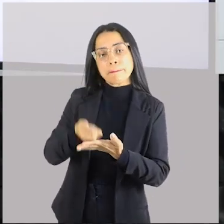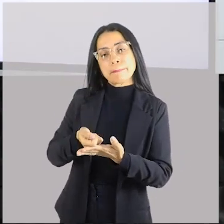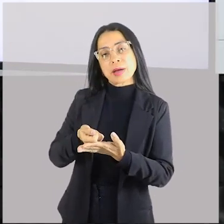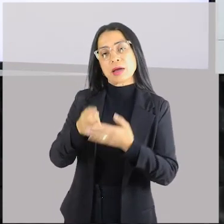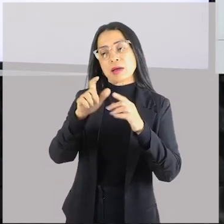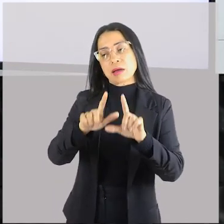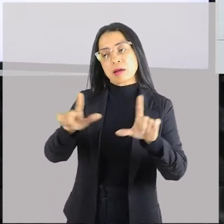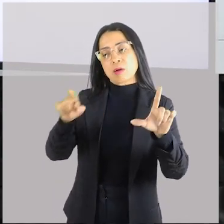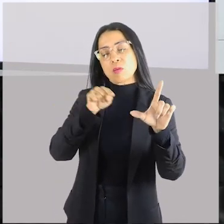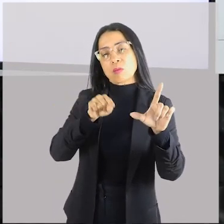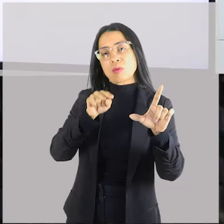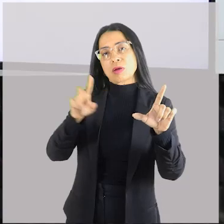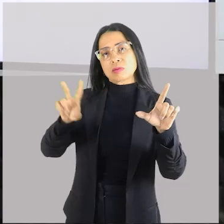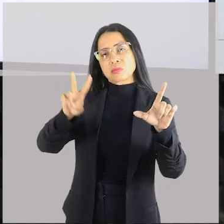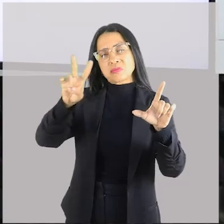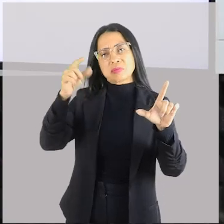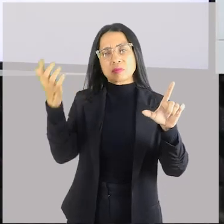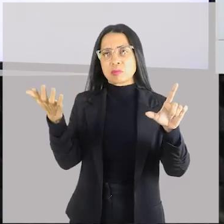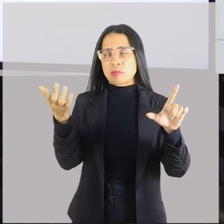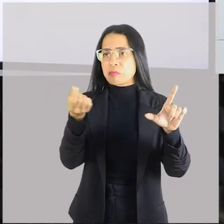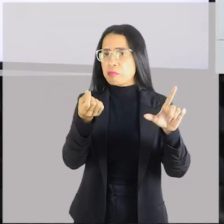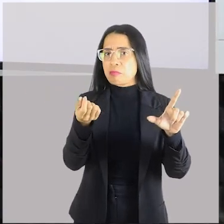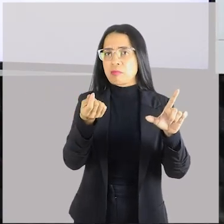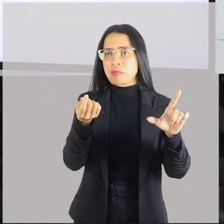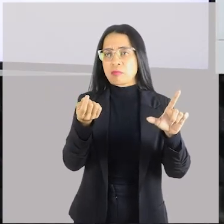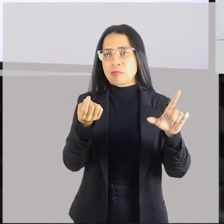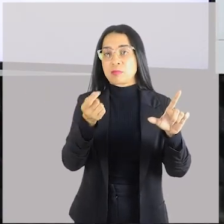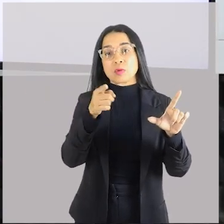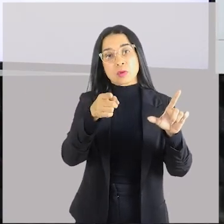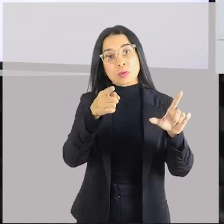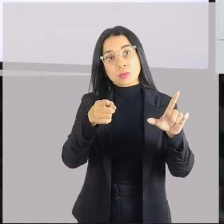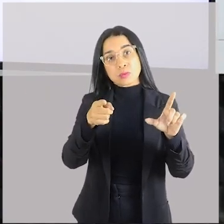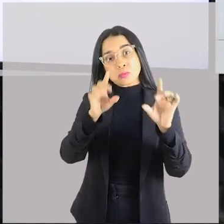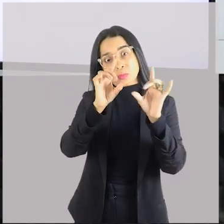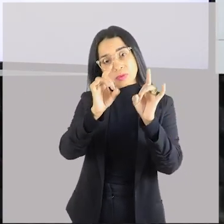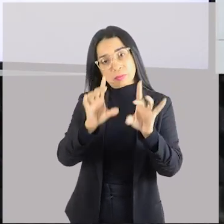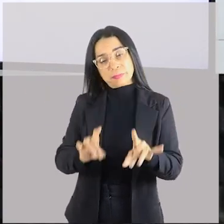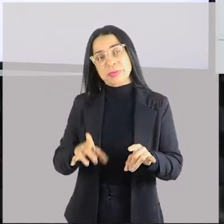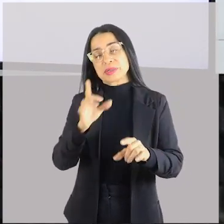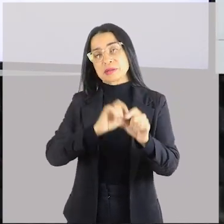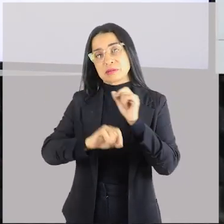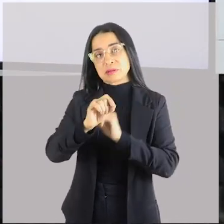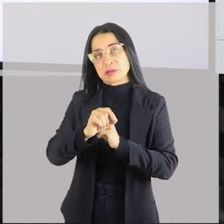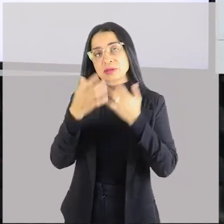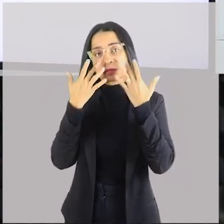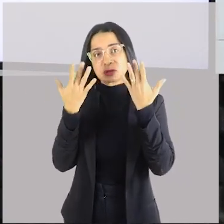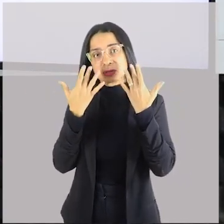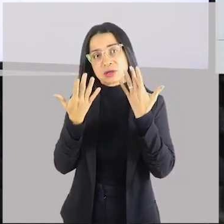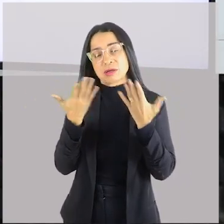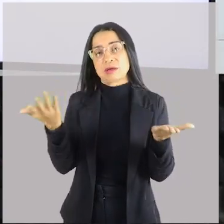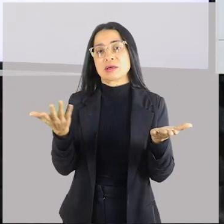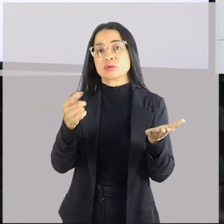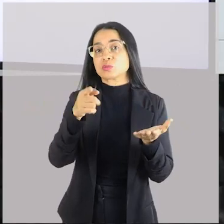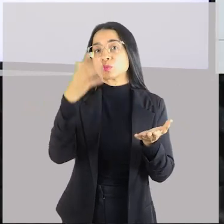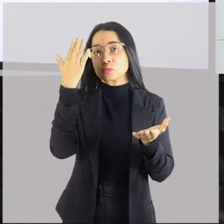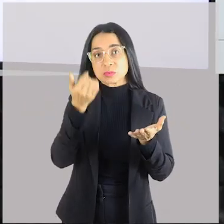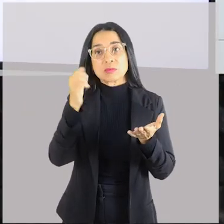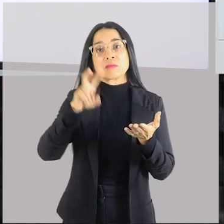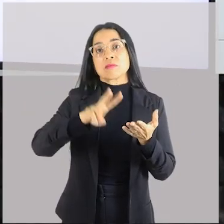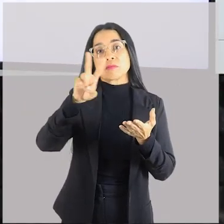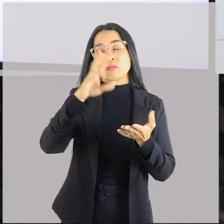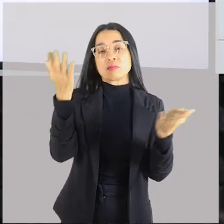desse um valor desse nesse quadro menino tu é especialista de arte tu é crítico de arte Tu sabe o valor que o quadro desse